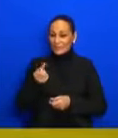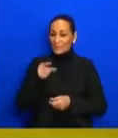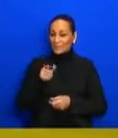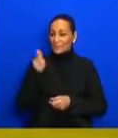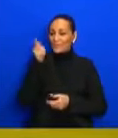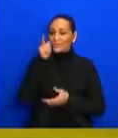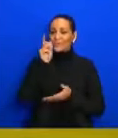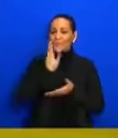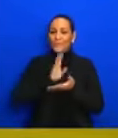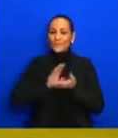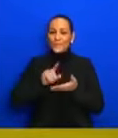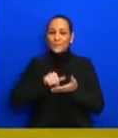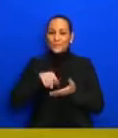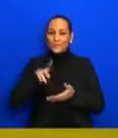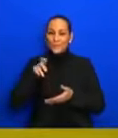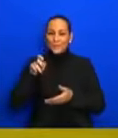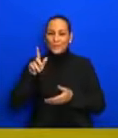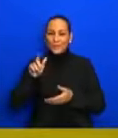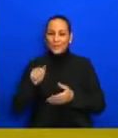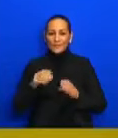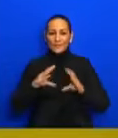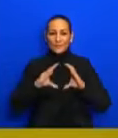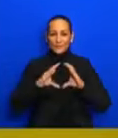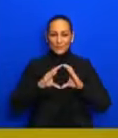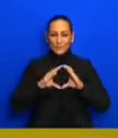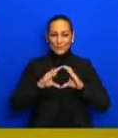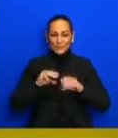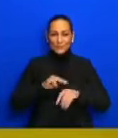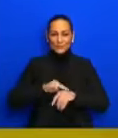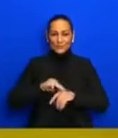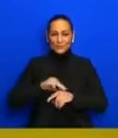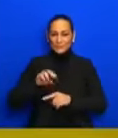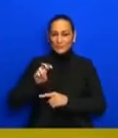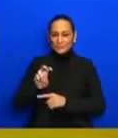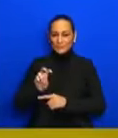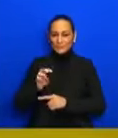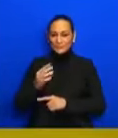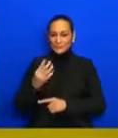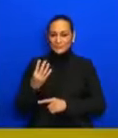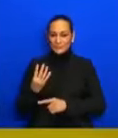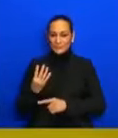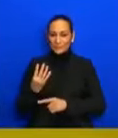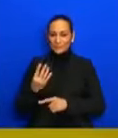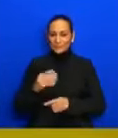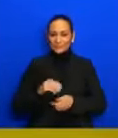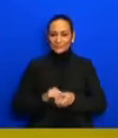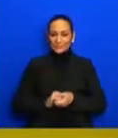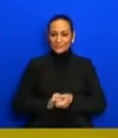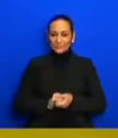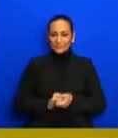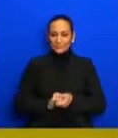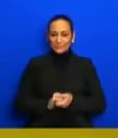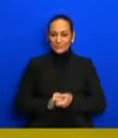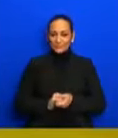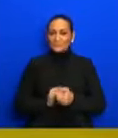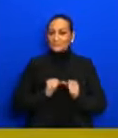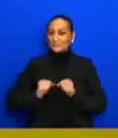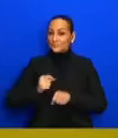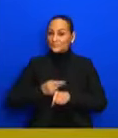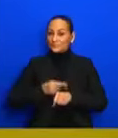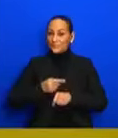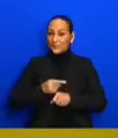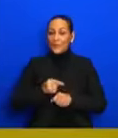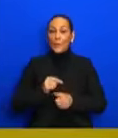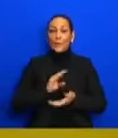números, você ganha prêmio na Mega Sena. Bola marrom 54. Marrom 54. Pode ser